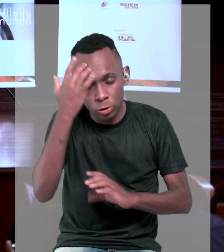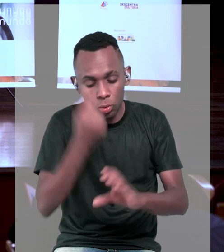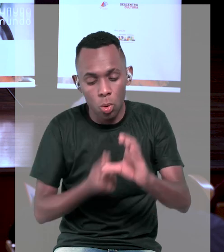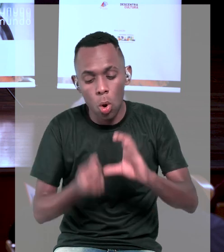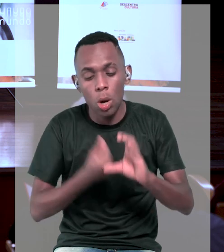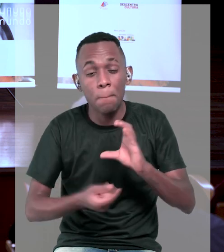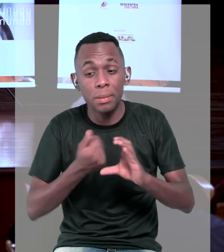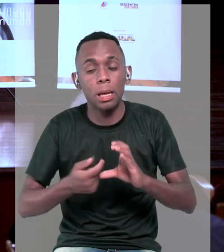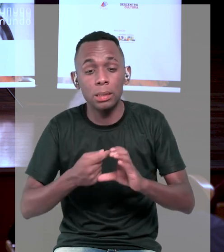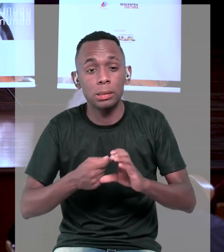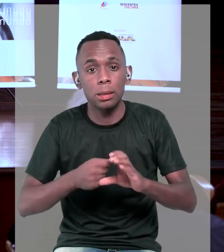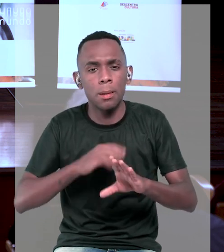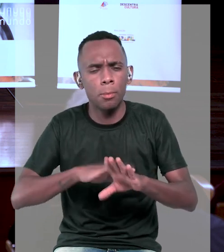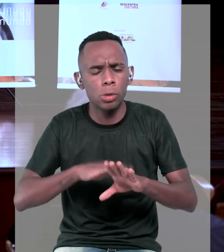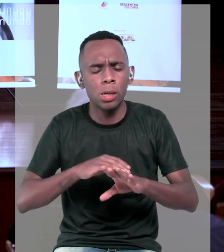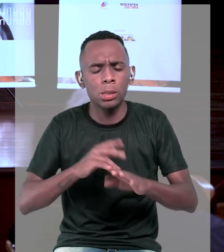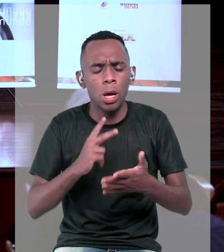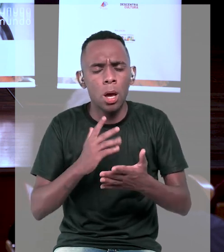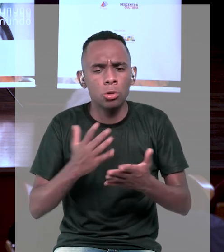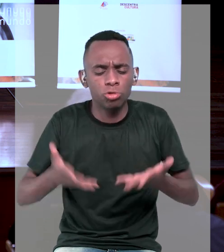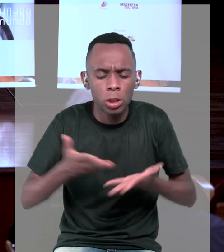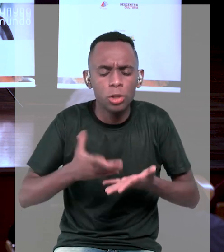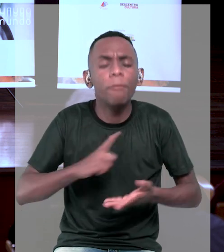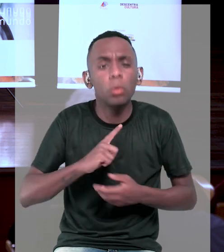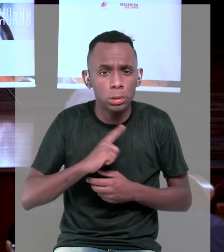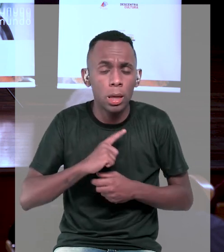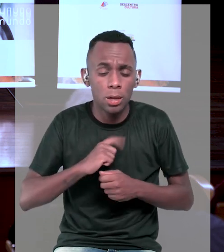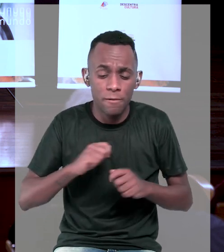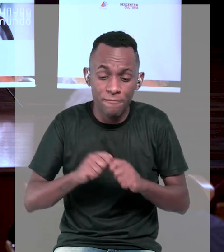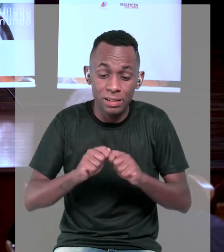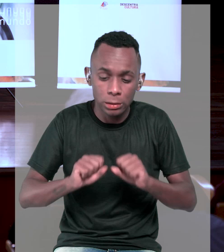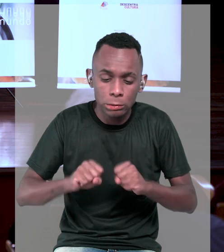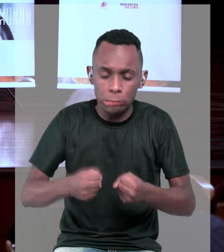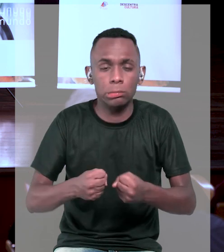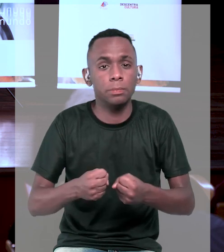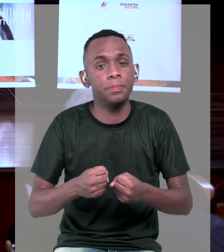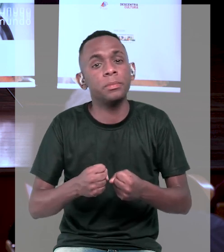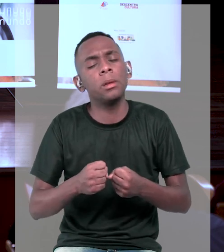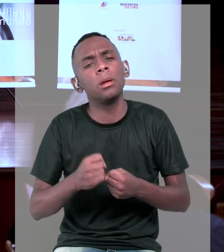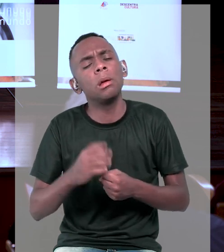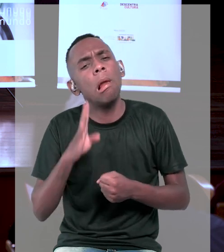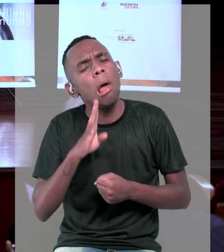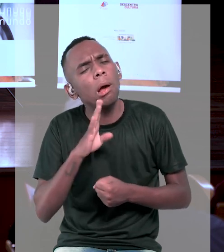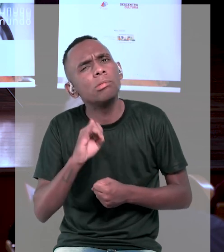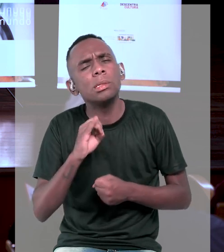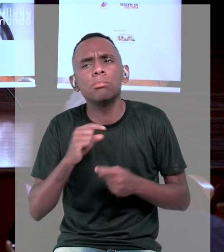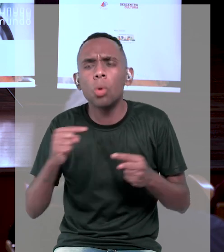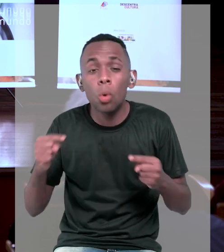a agir. É interessante que, se houver uma combinação